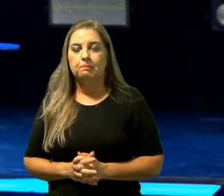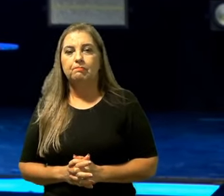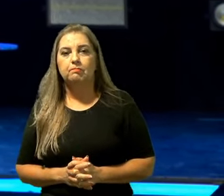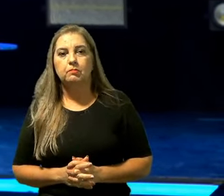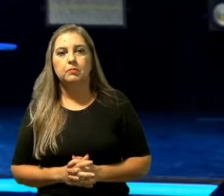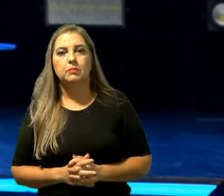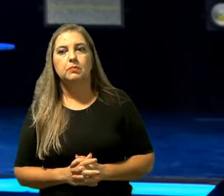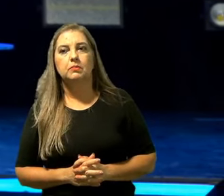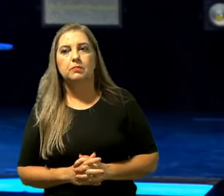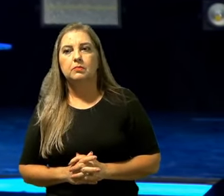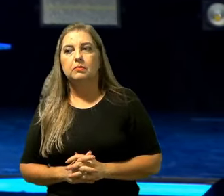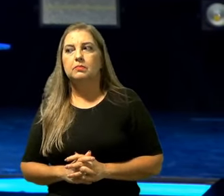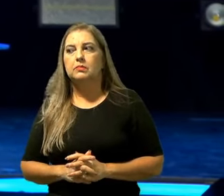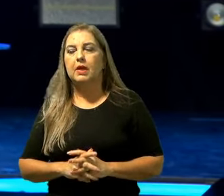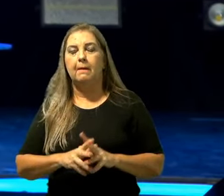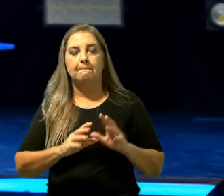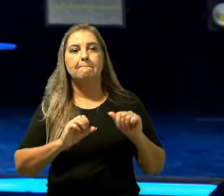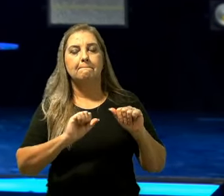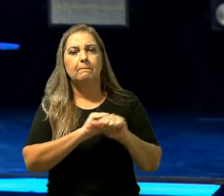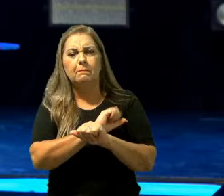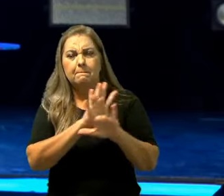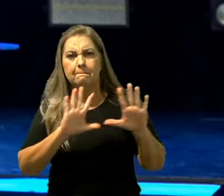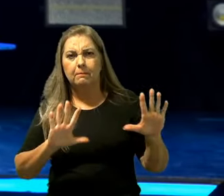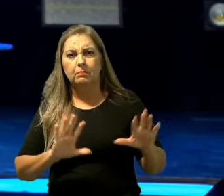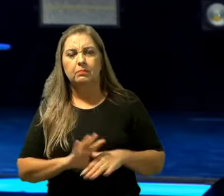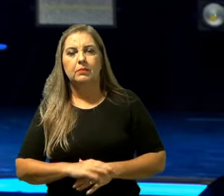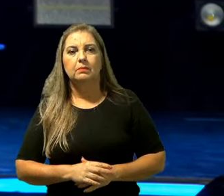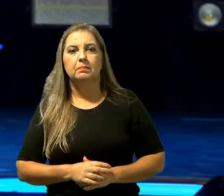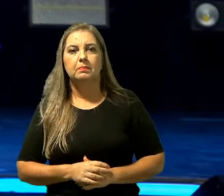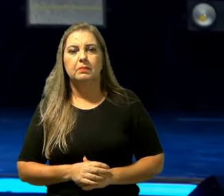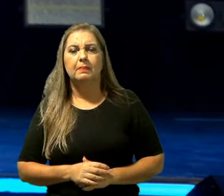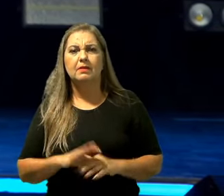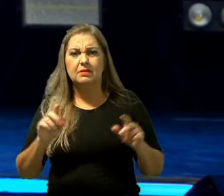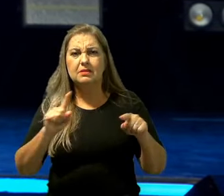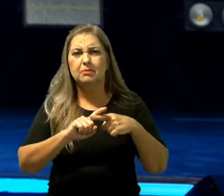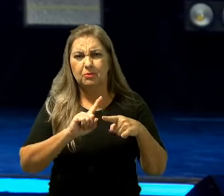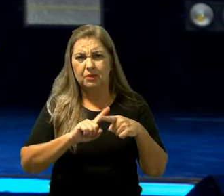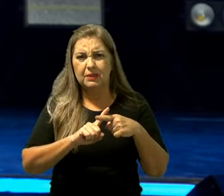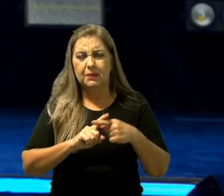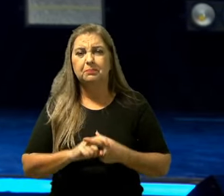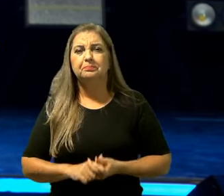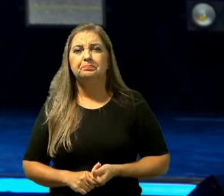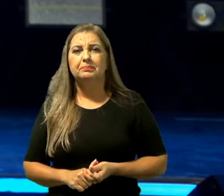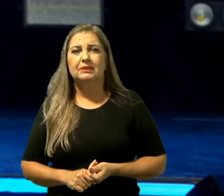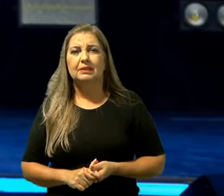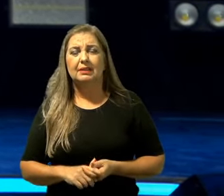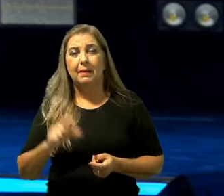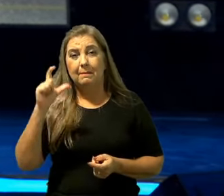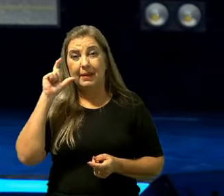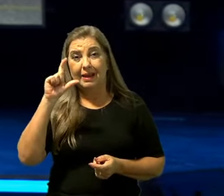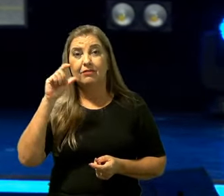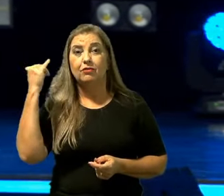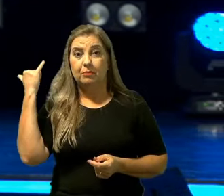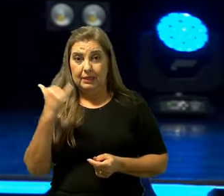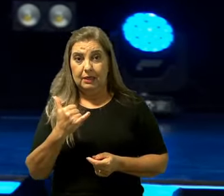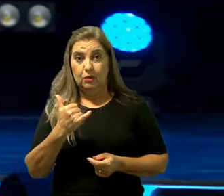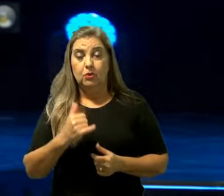glória a Deus, né? Mas você vai celebrar isso junto com a gente. Sabe por quê, irmão? Porque eu estou falando isso? Porque a palavra que eu vou pregar